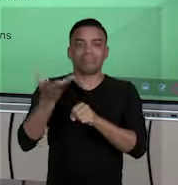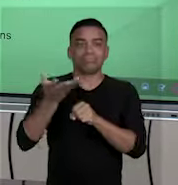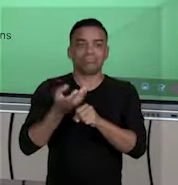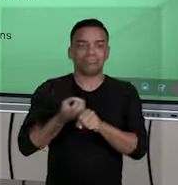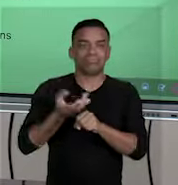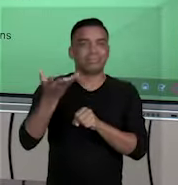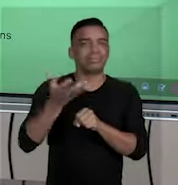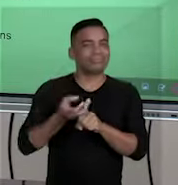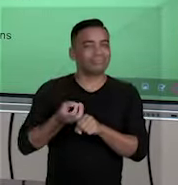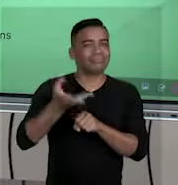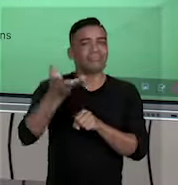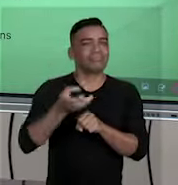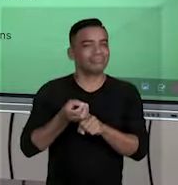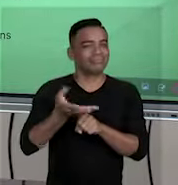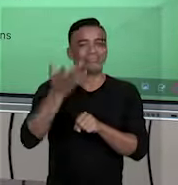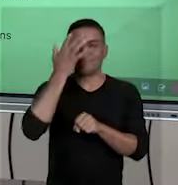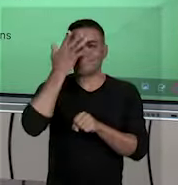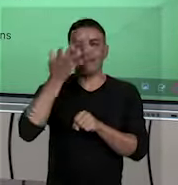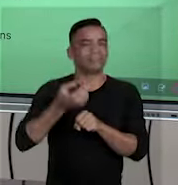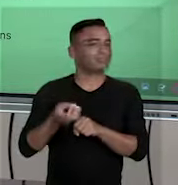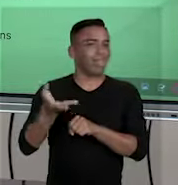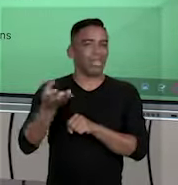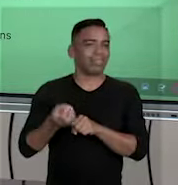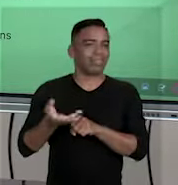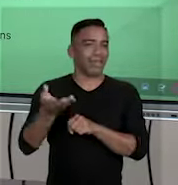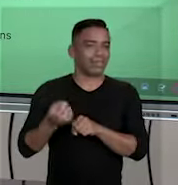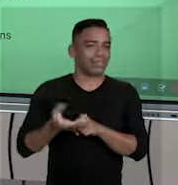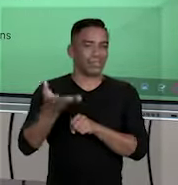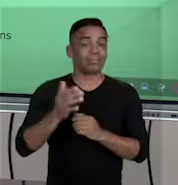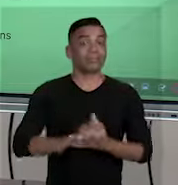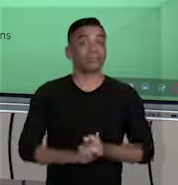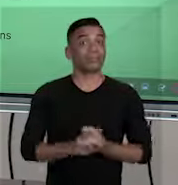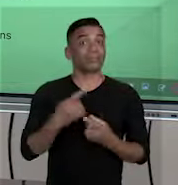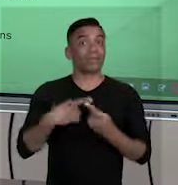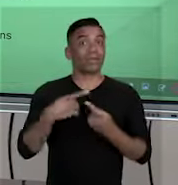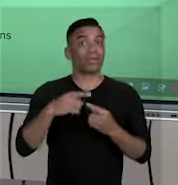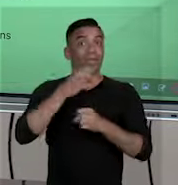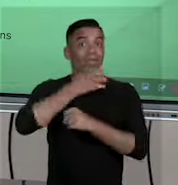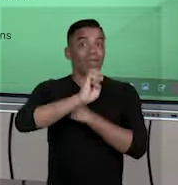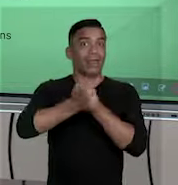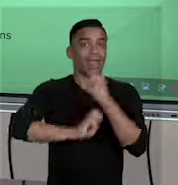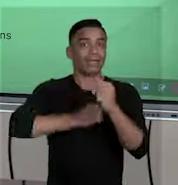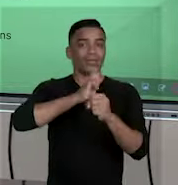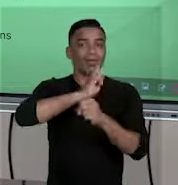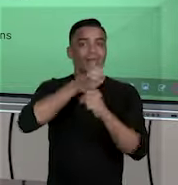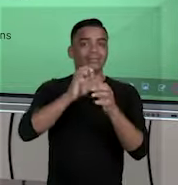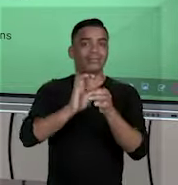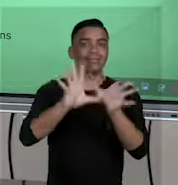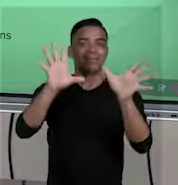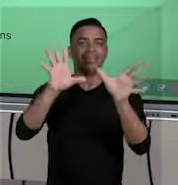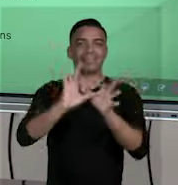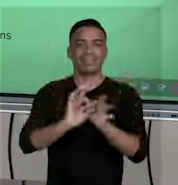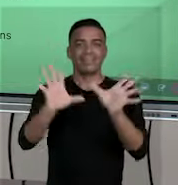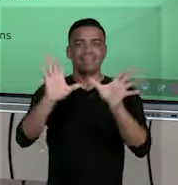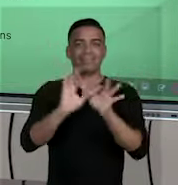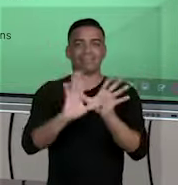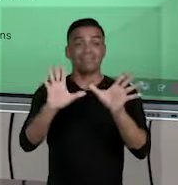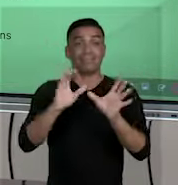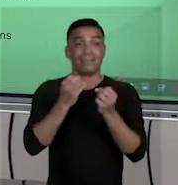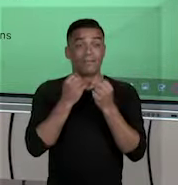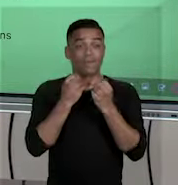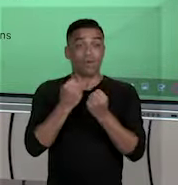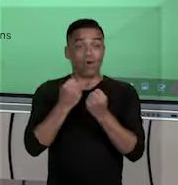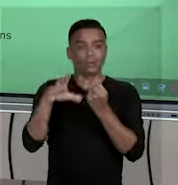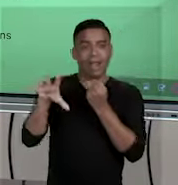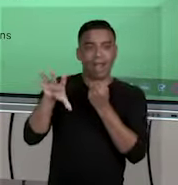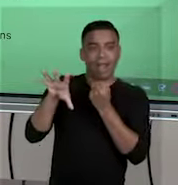com maior facilidade. Por quê? Porque os elétrons ficam mais soltos. A força de